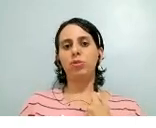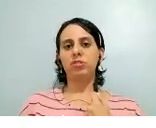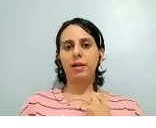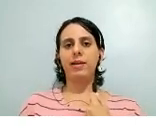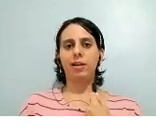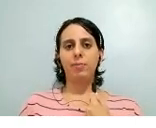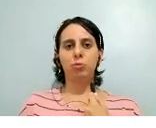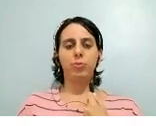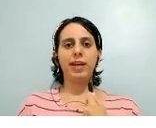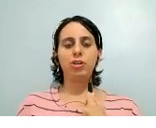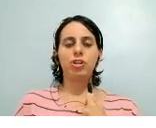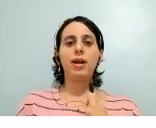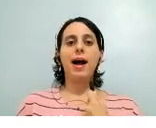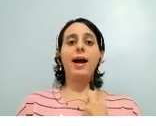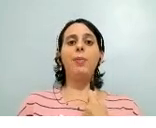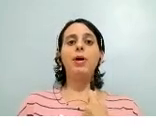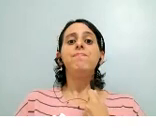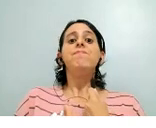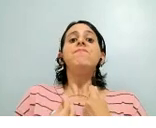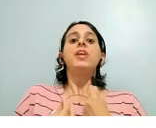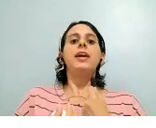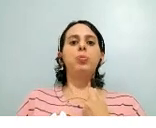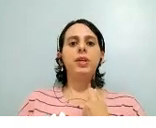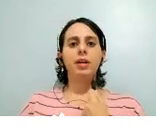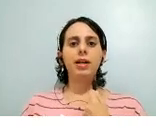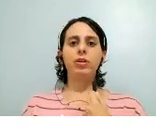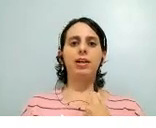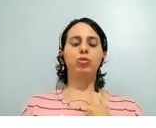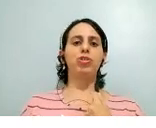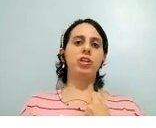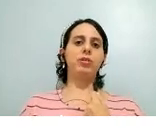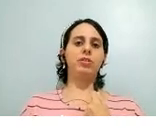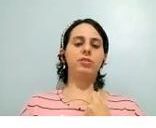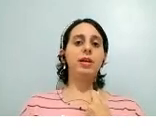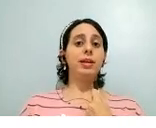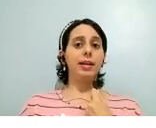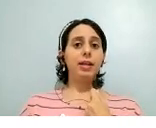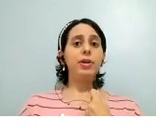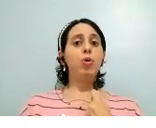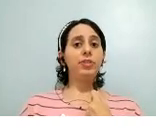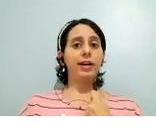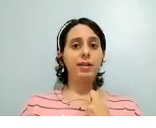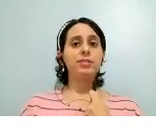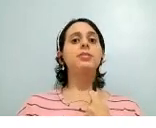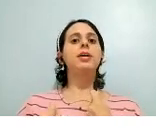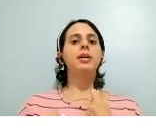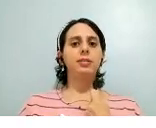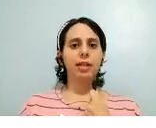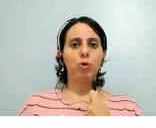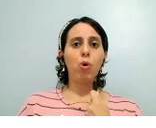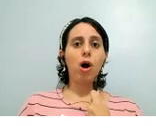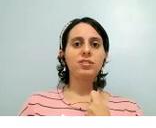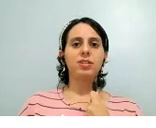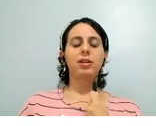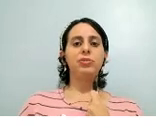pessoa, quando está ali naquele mesmo ambiente, acaba respirando aquelas gotículas. Lembra? O nariz